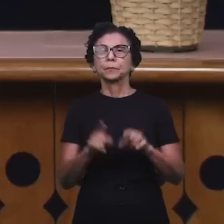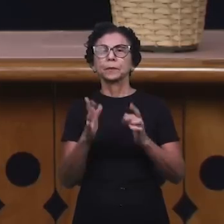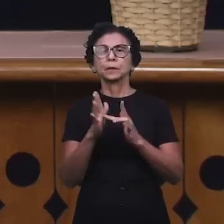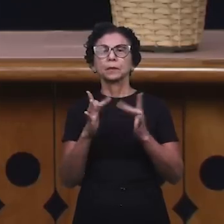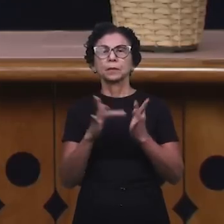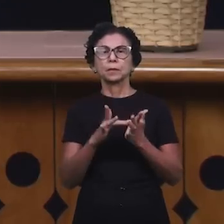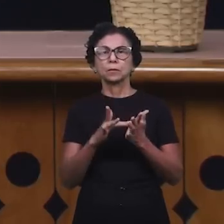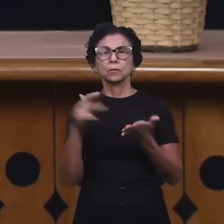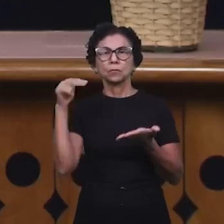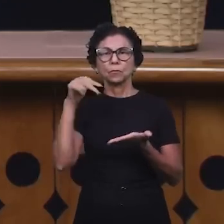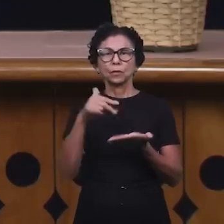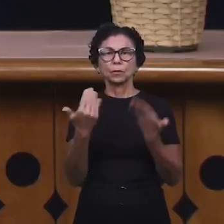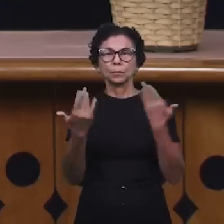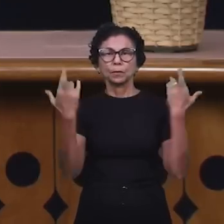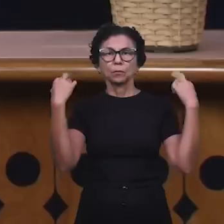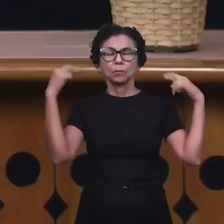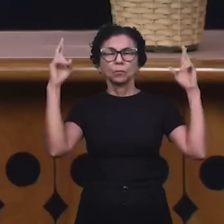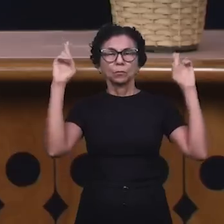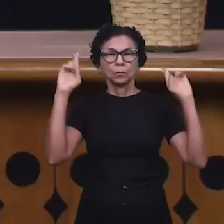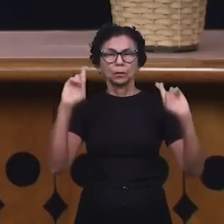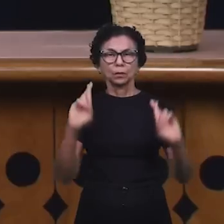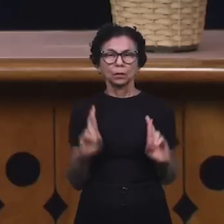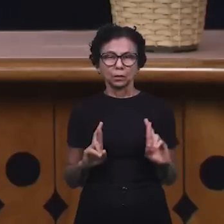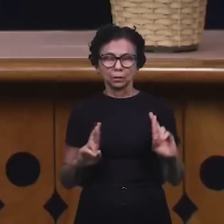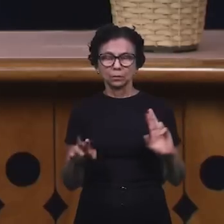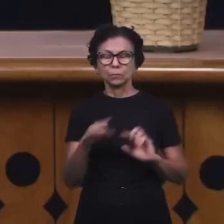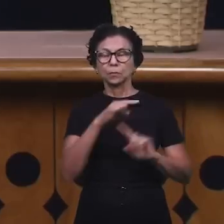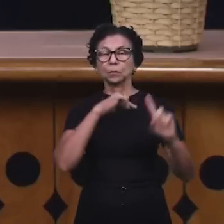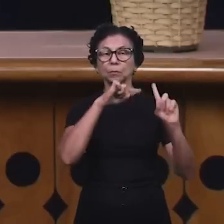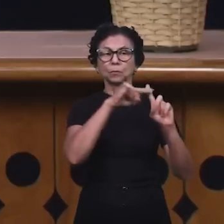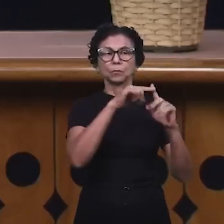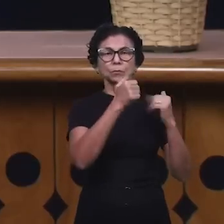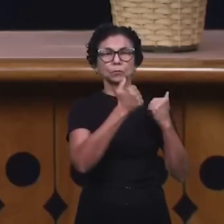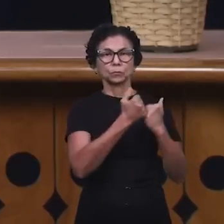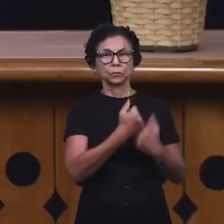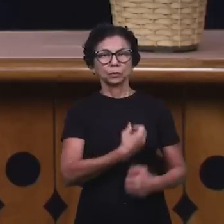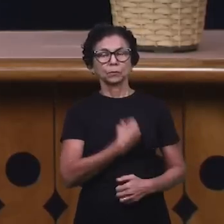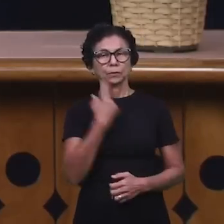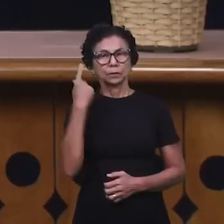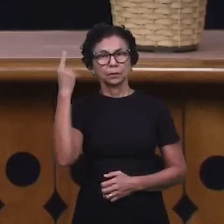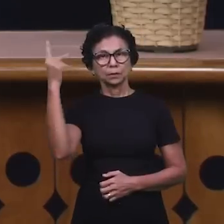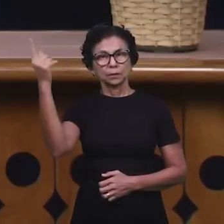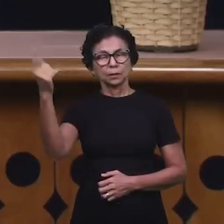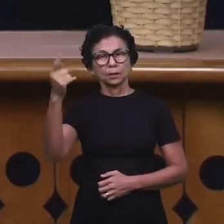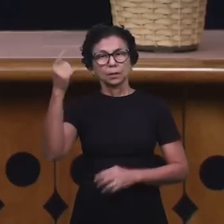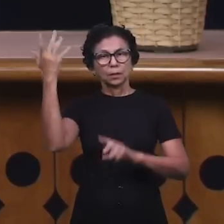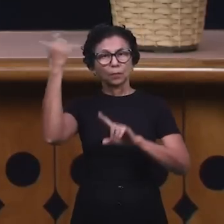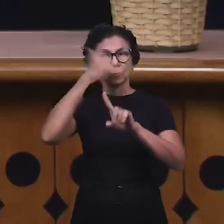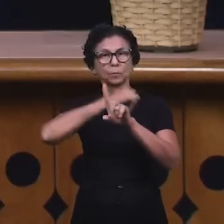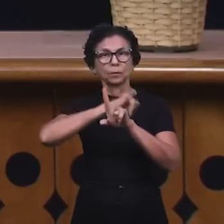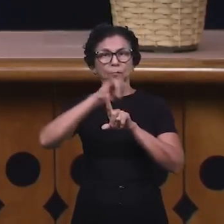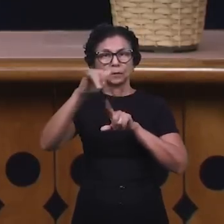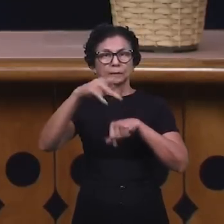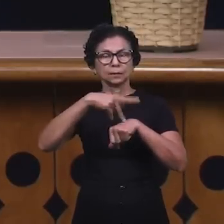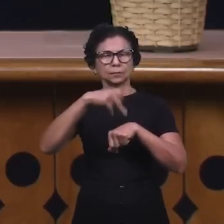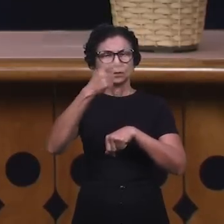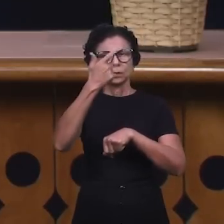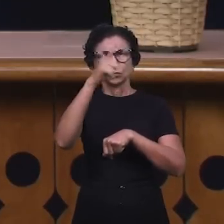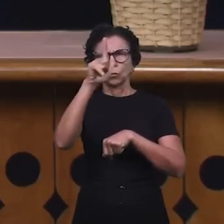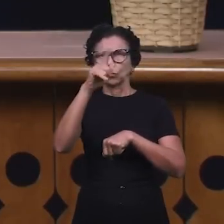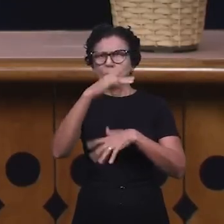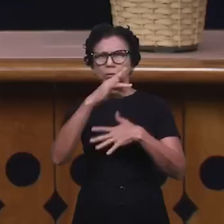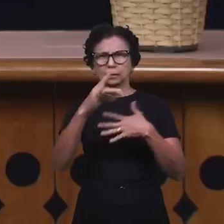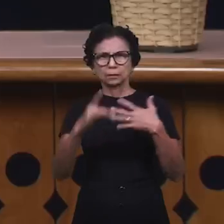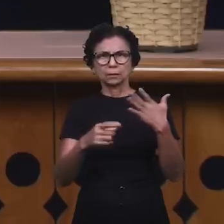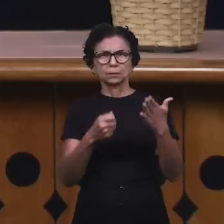vida eterna. Então, esse é a principal profecia da Páscoa. Mas tem outros elementos da Páscoa que se